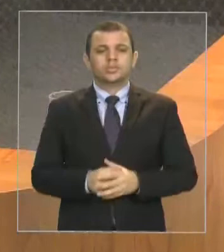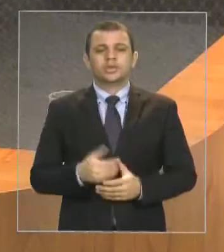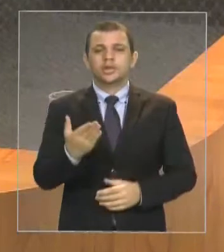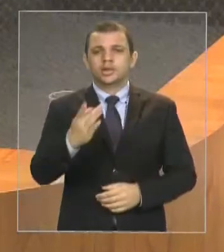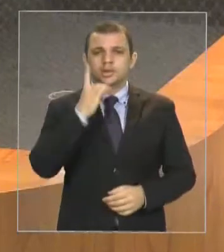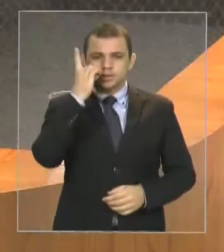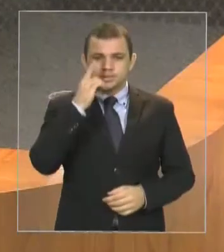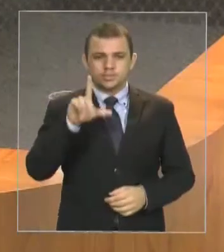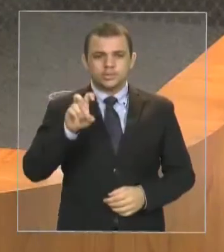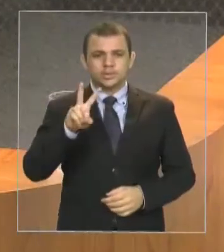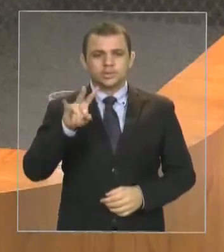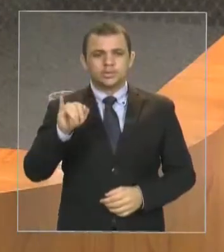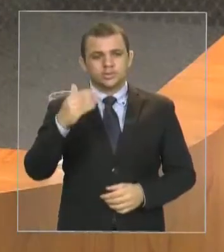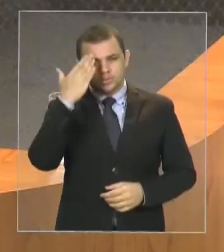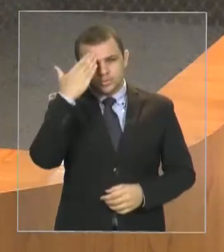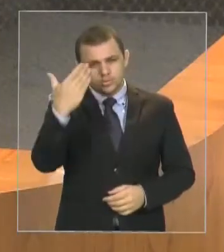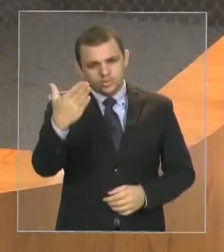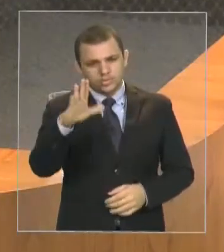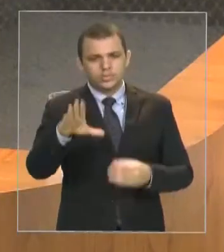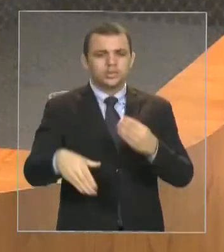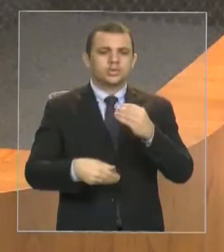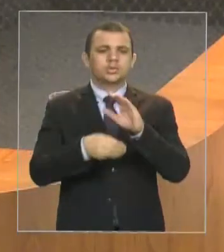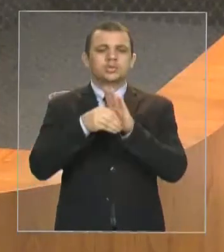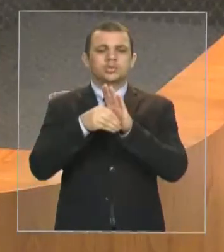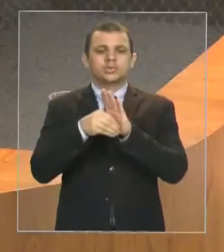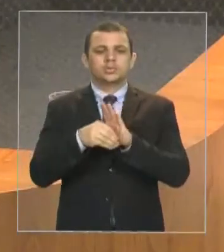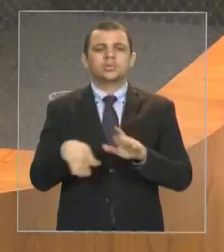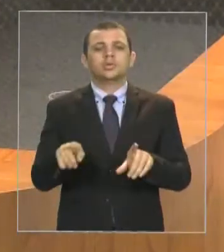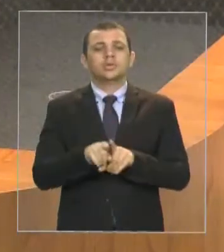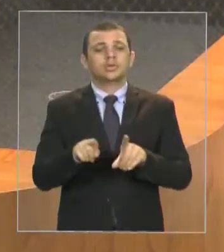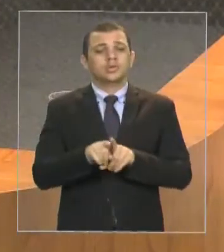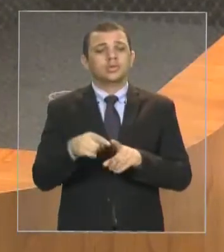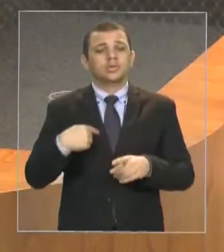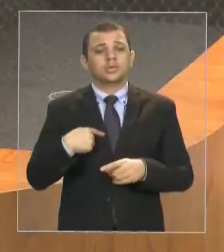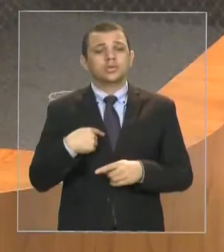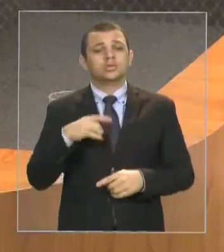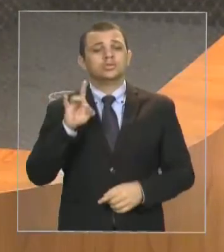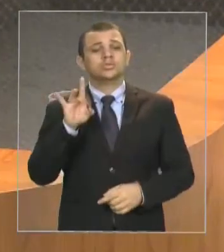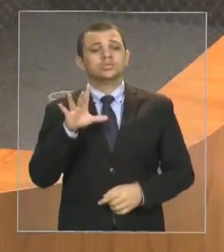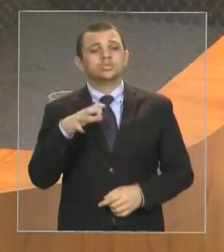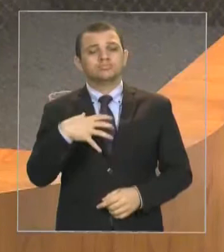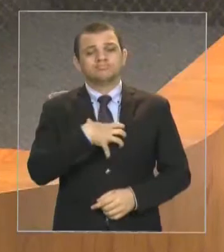Levi, eu agradeço muito pela sua participação. Aqui gostaria só de lamentar